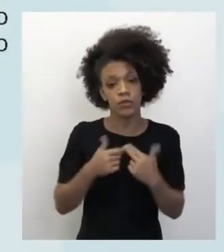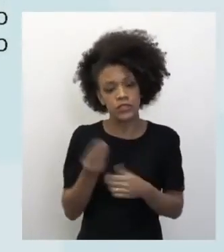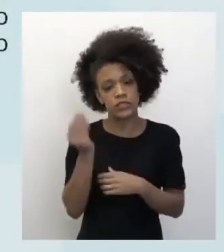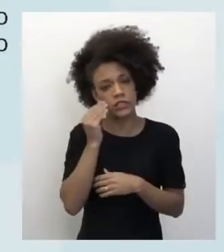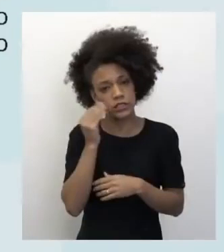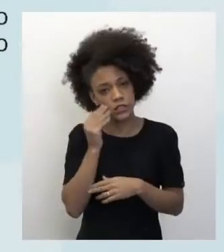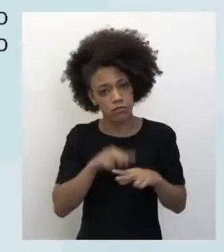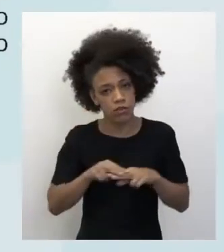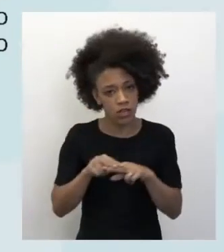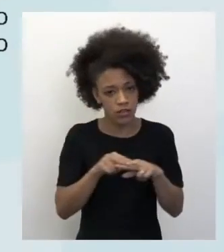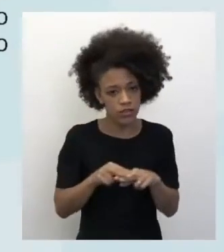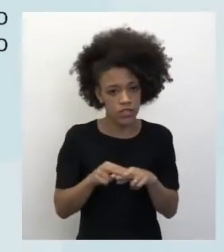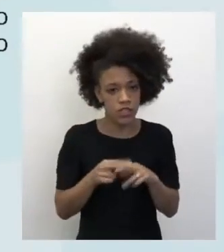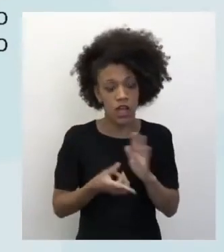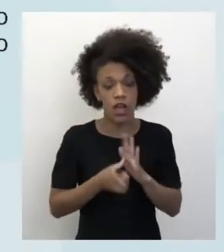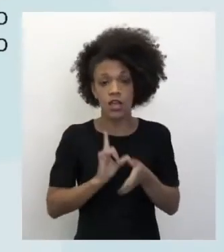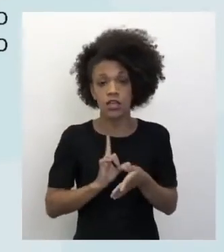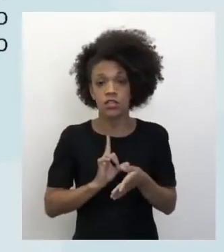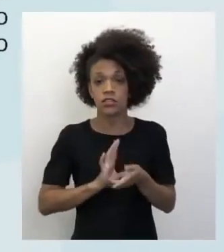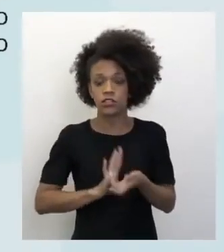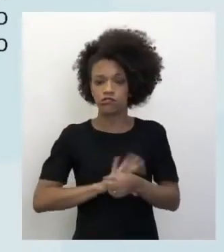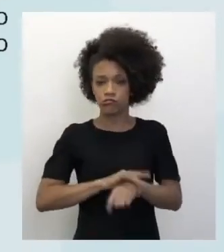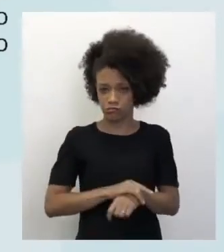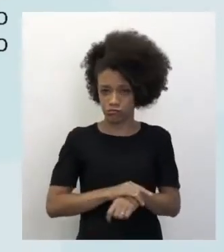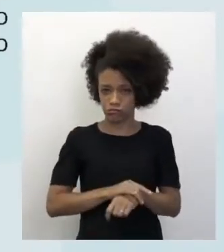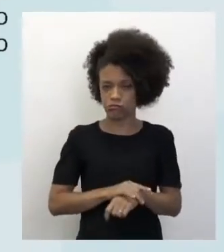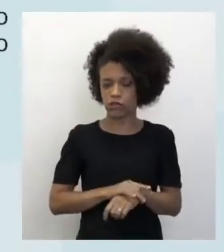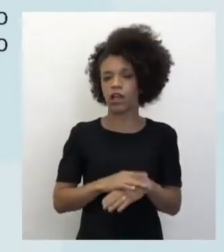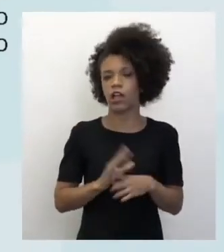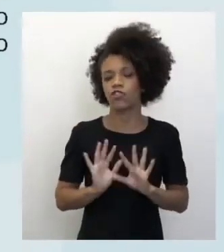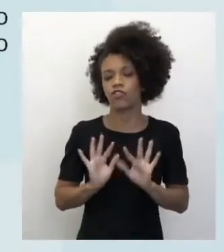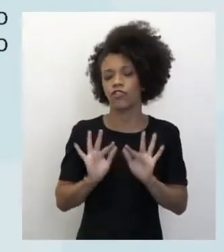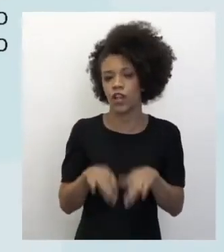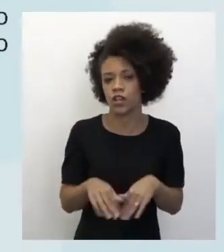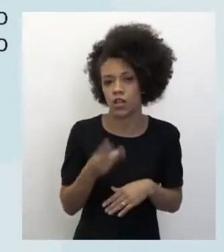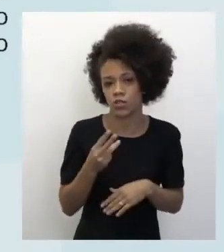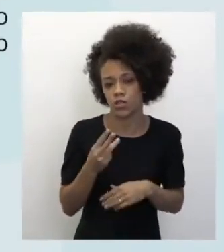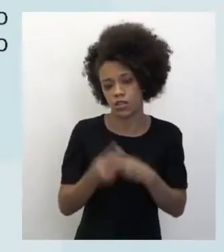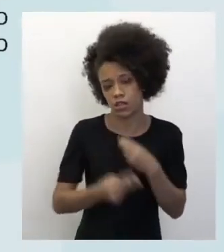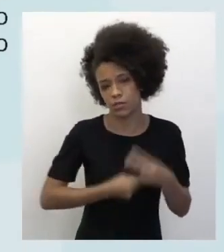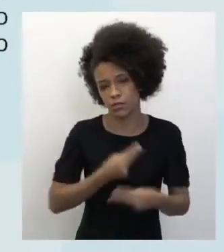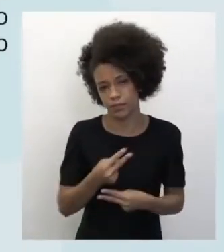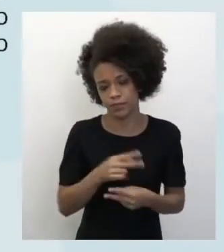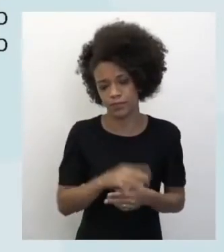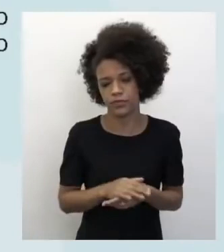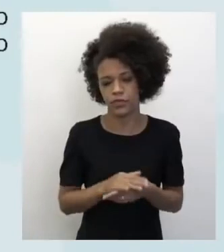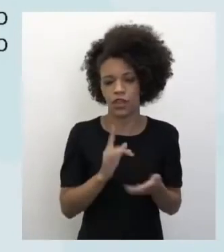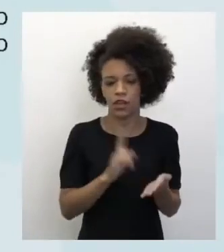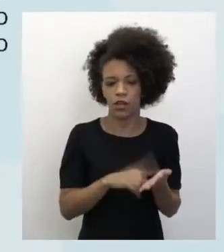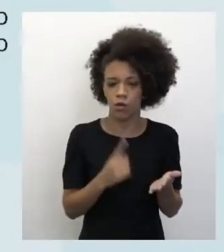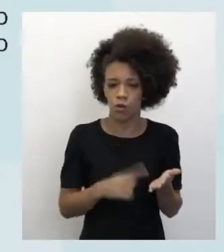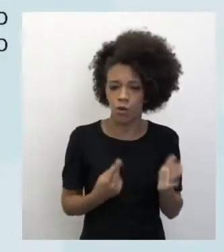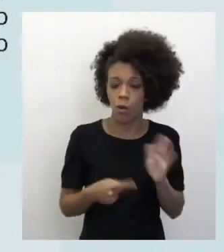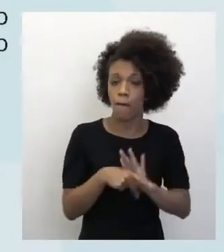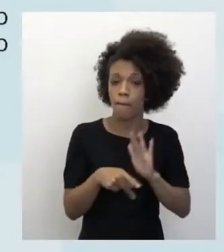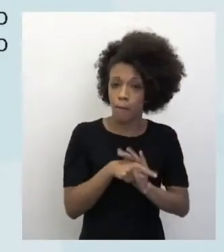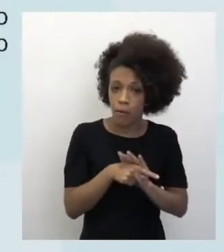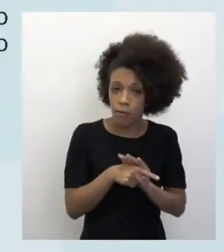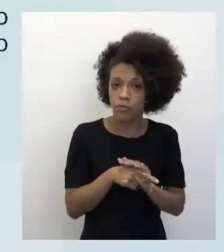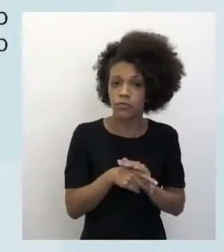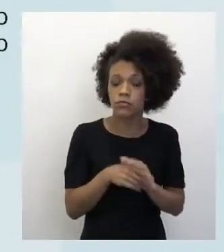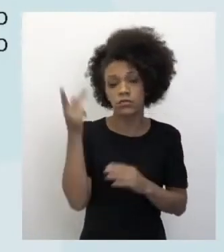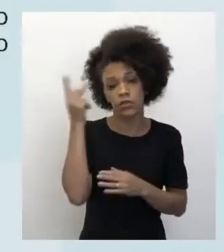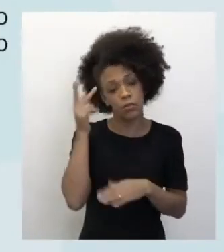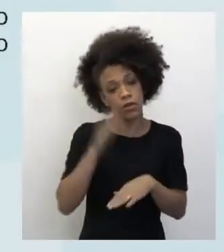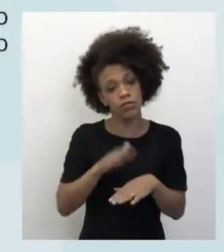tentando revisar antes de amarrar o terceiro bimestre. Bom, isso daí está lá no material de São Paulo Faz Escola, na